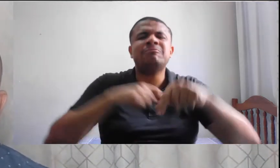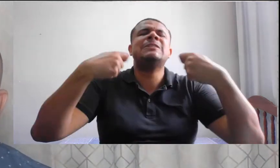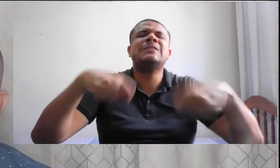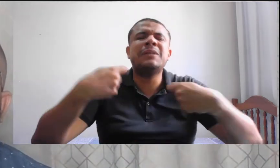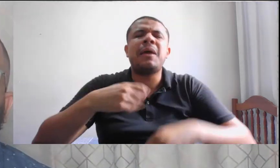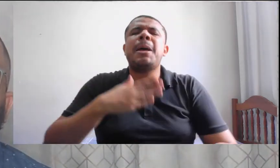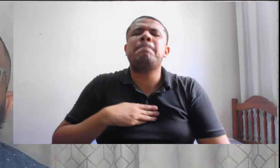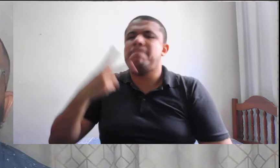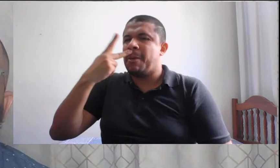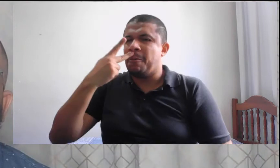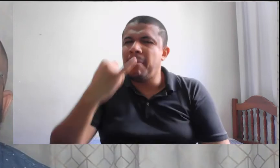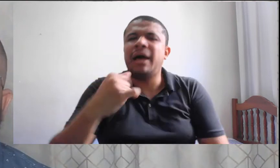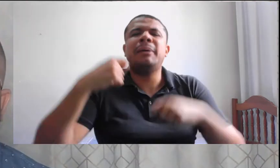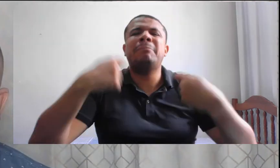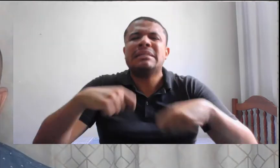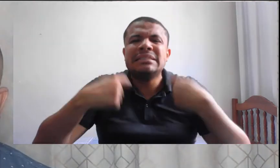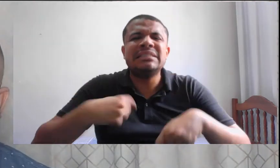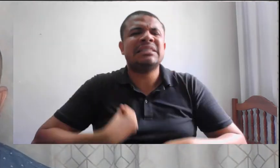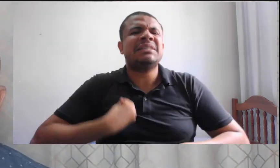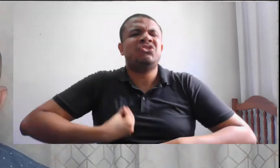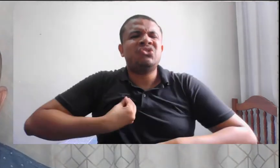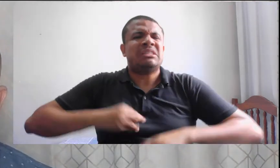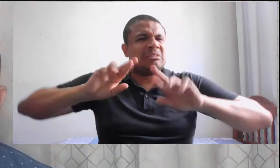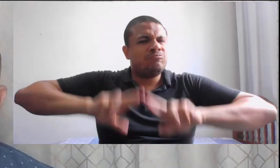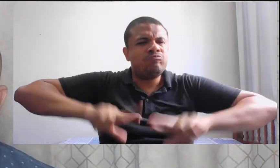Eu quero que meu pai seja uma bênção.